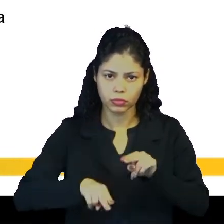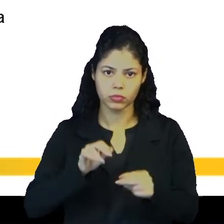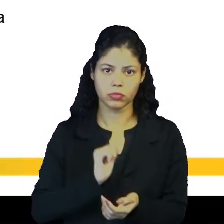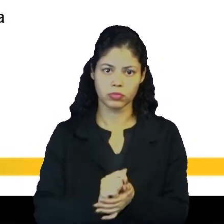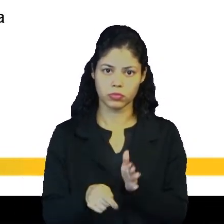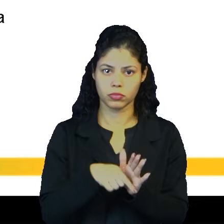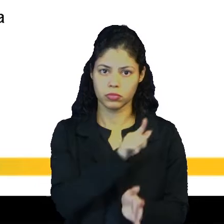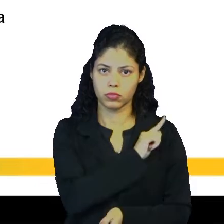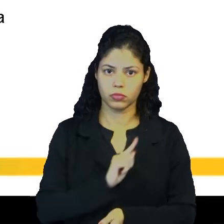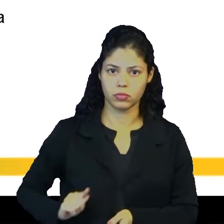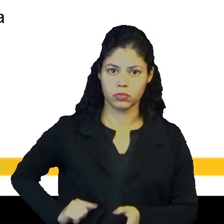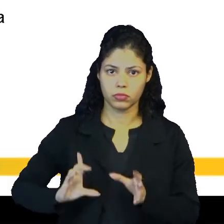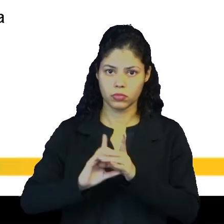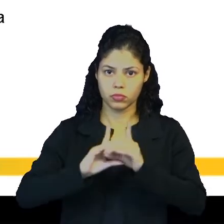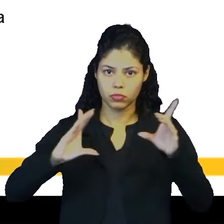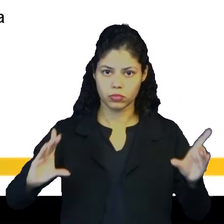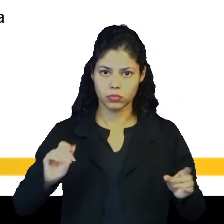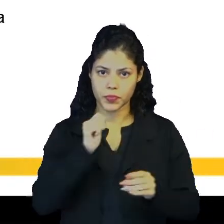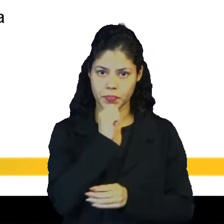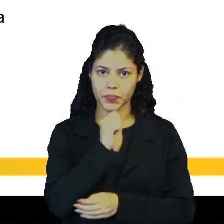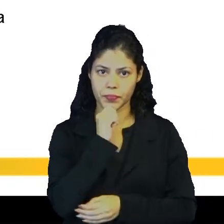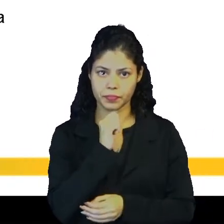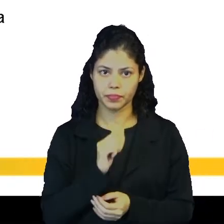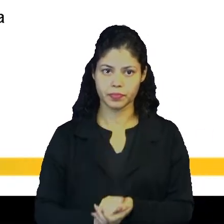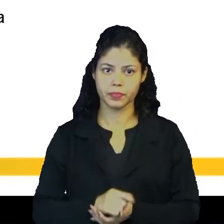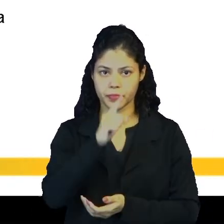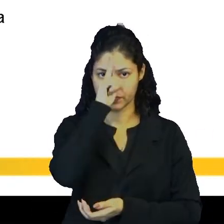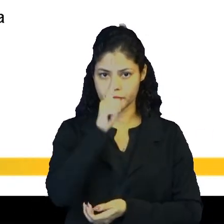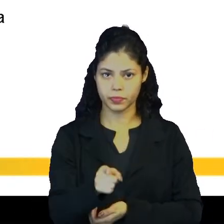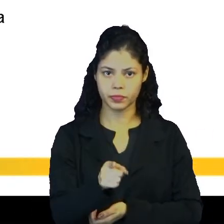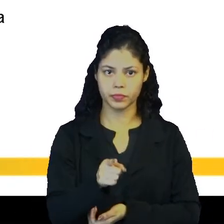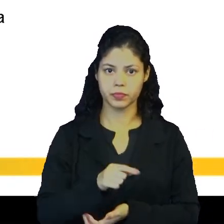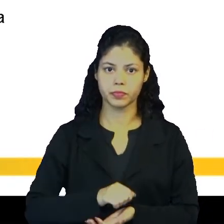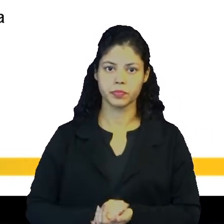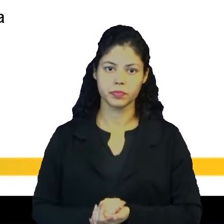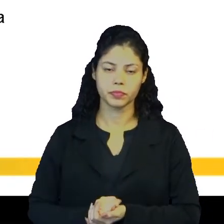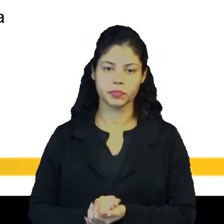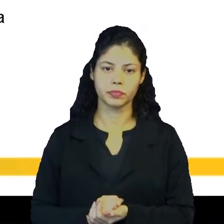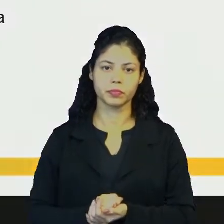pela Frente Ampla, né, cair perante os militares.